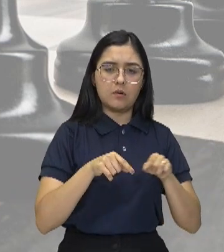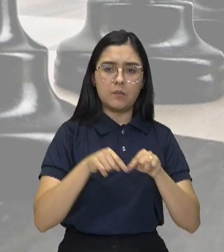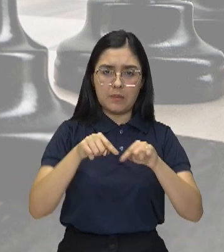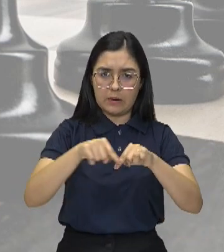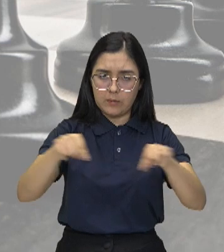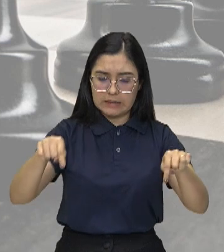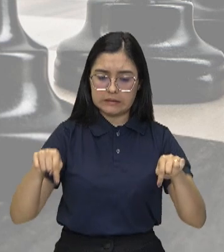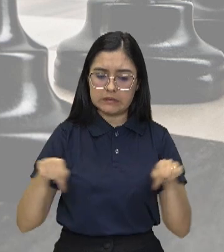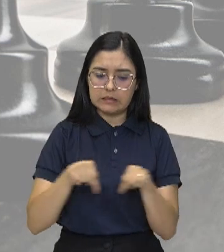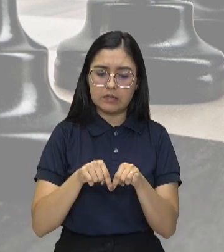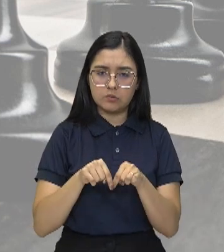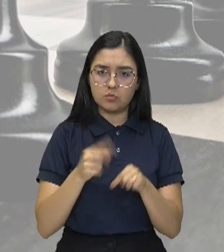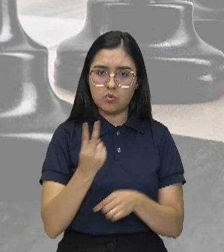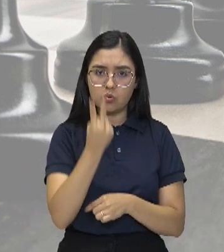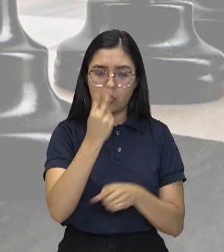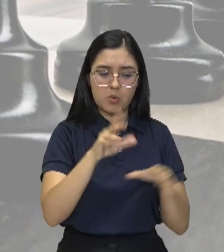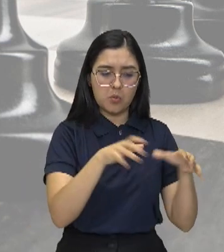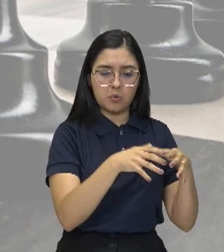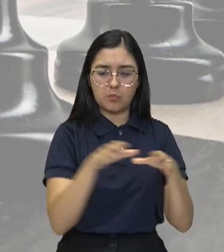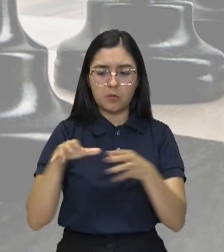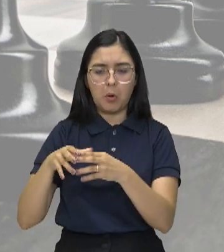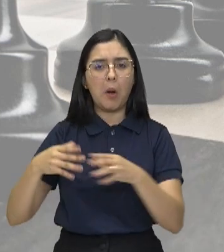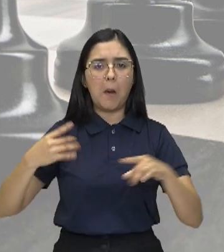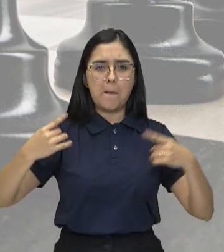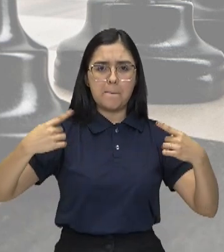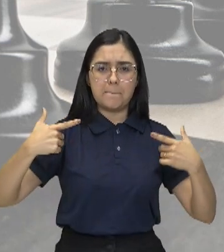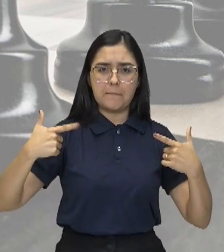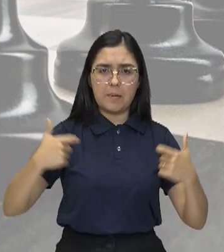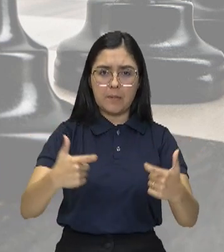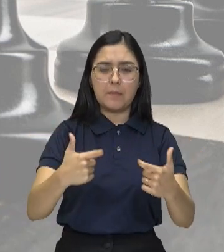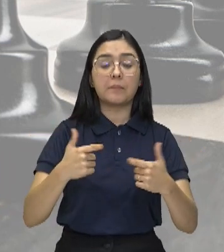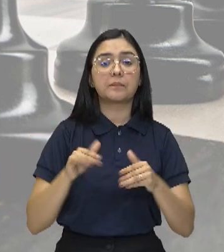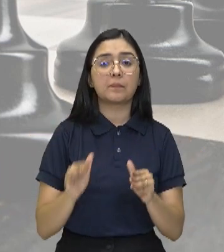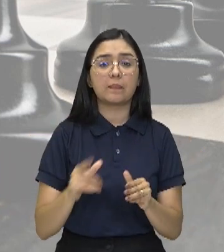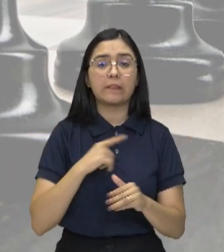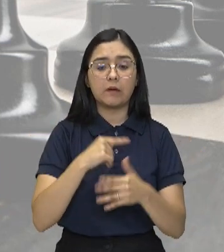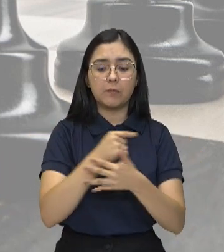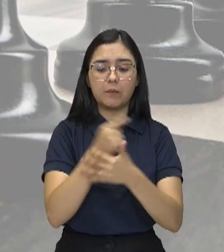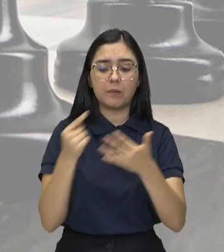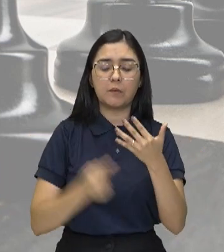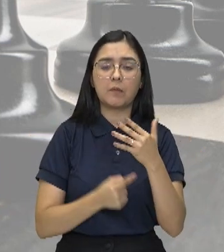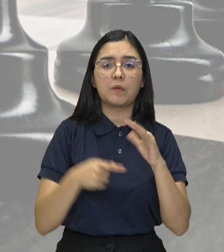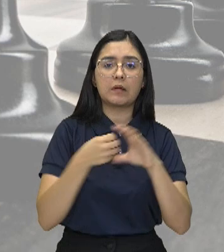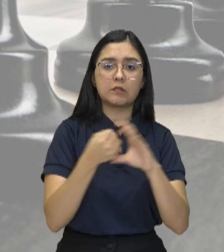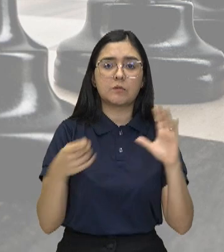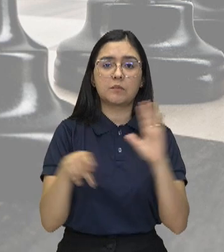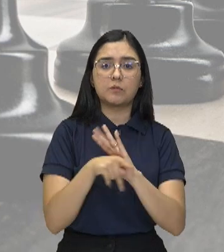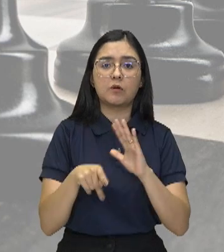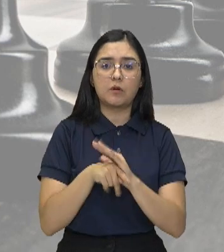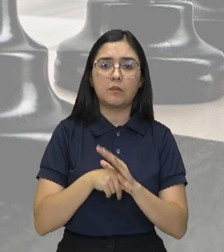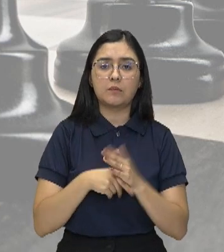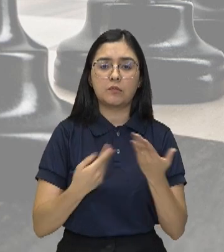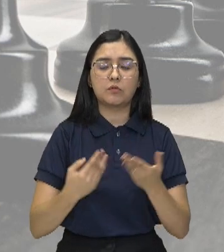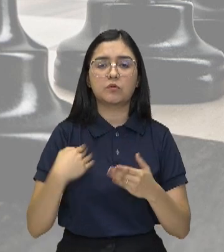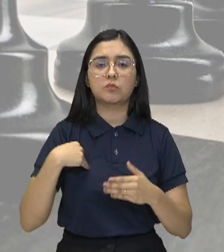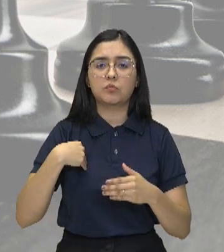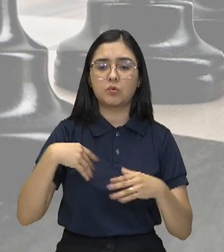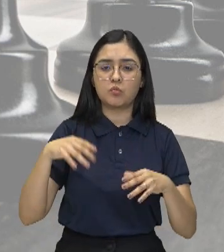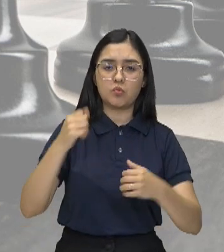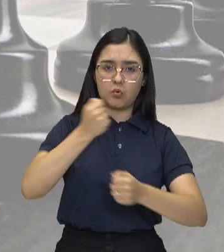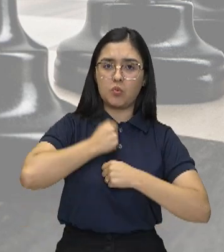Uma batalha entre 2 exércitos. E aí incorpora ali elementos relacionados ao exército: infantaria,